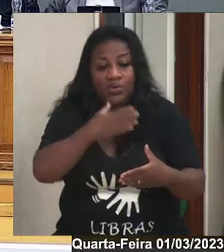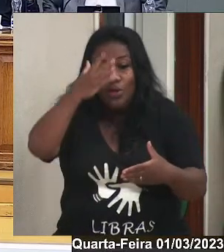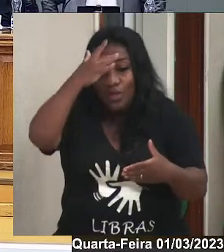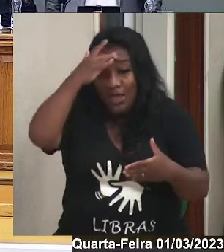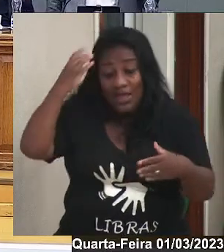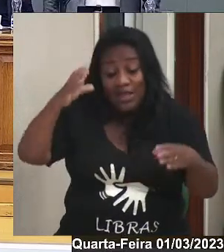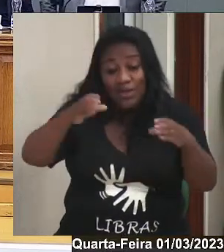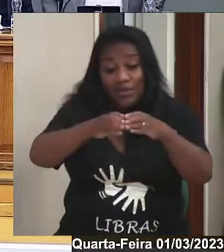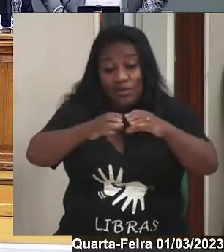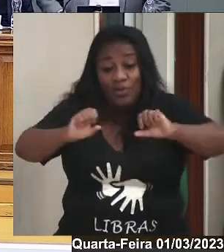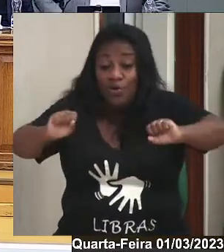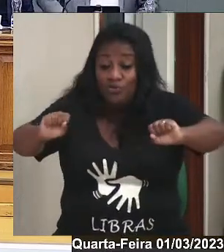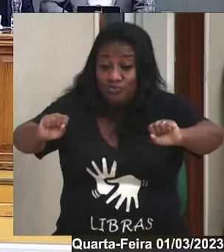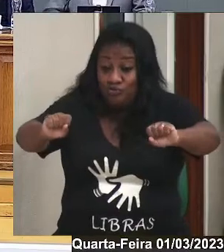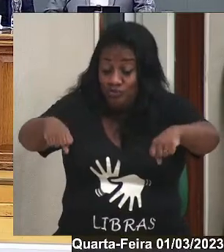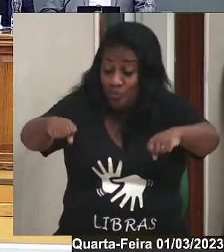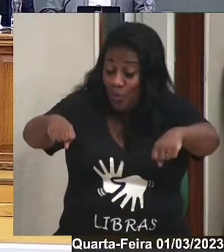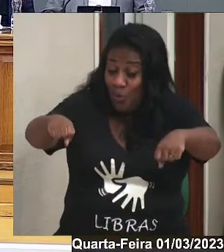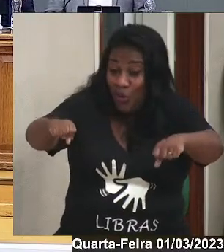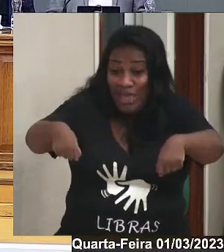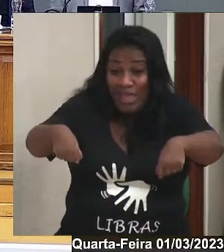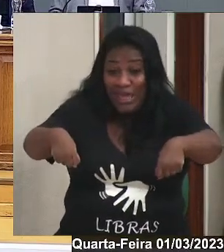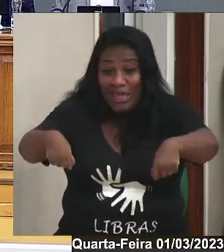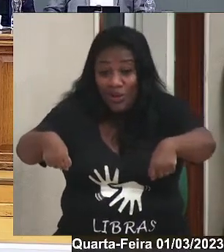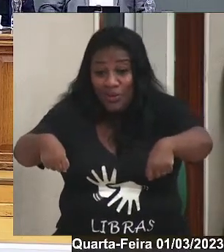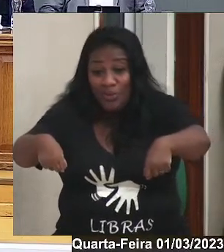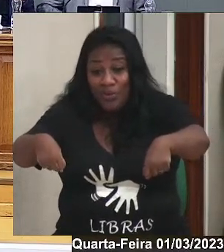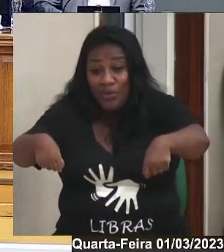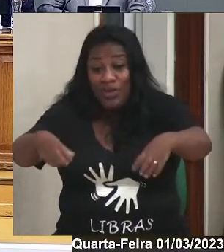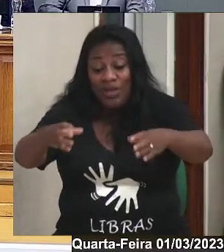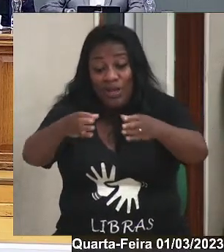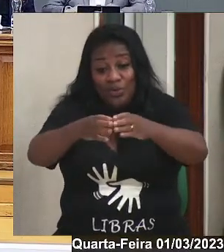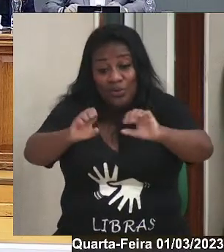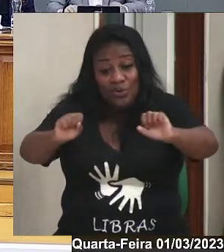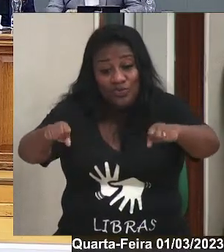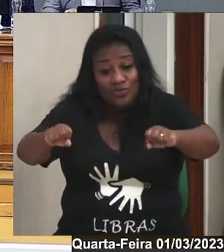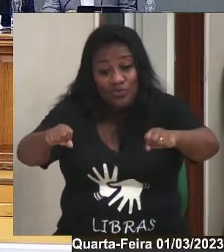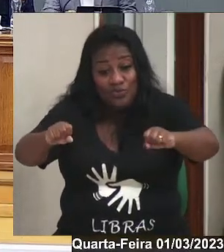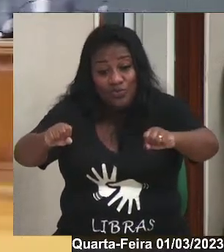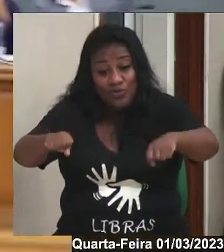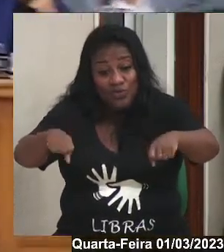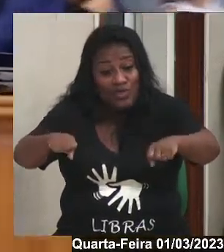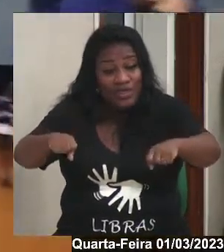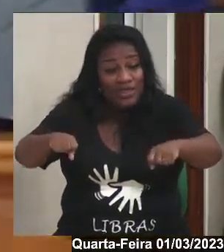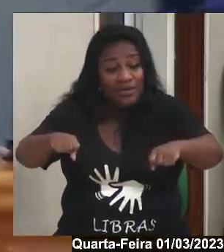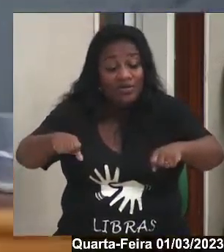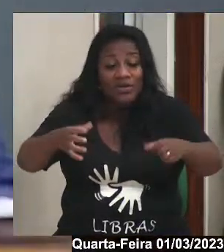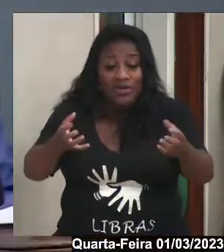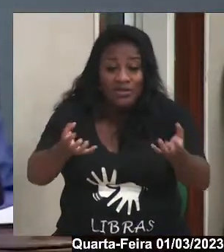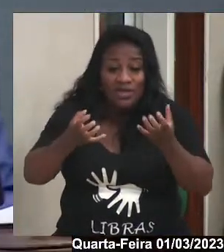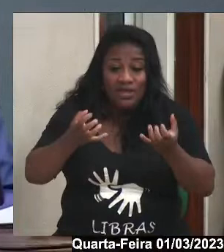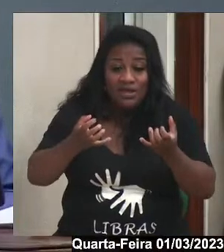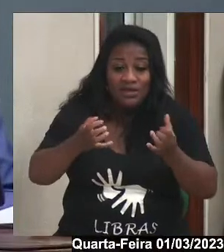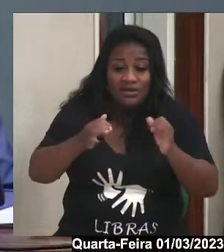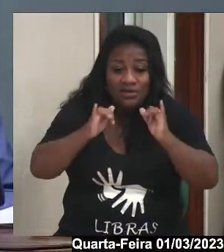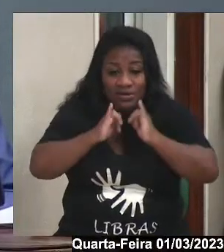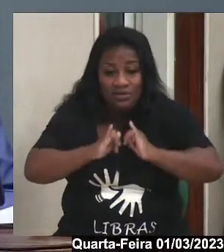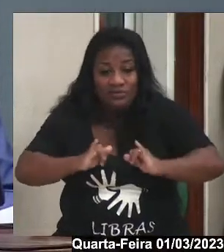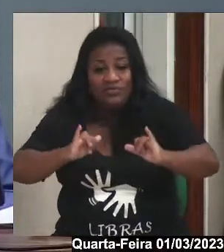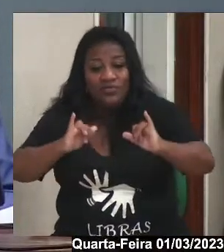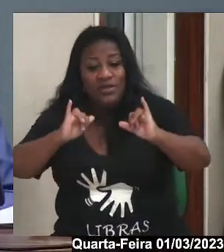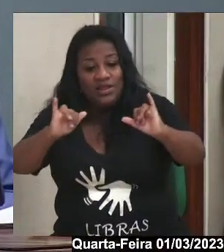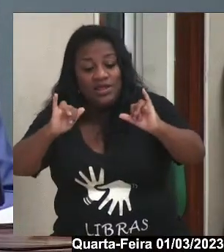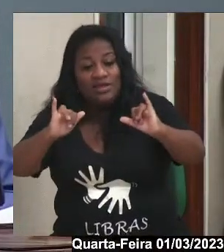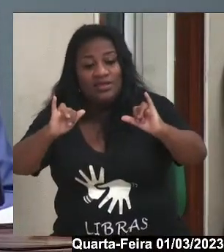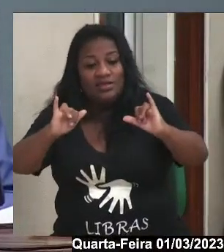Loucas Motoclube. Fazem um trabalho social imenso, a qual eu admiro muito, e já me coloco mais uma vez à disposição para auxiliar